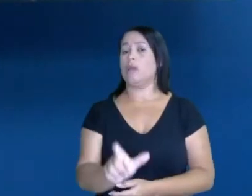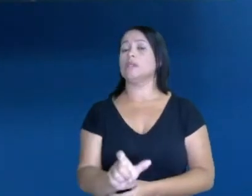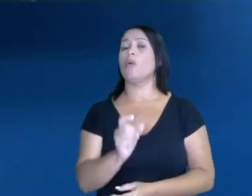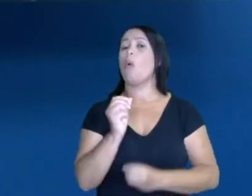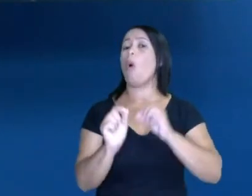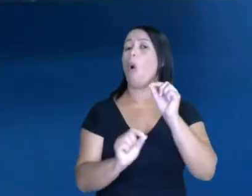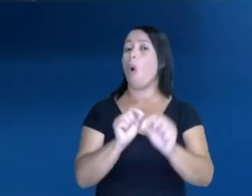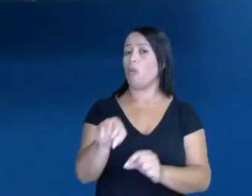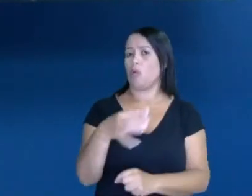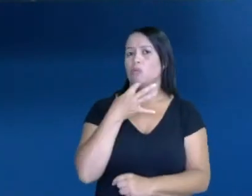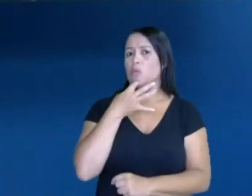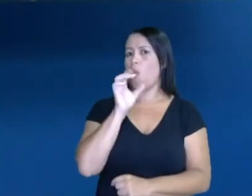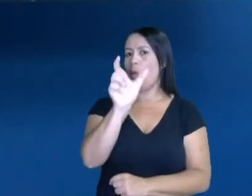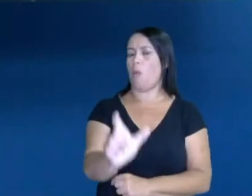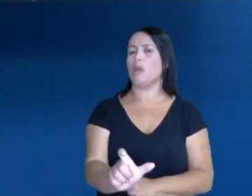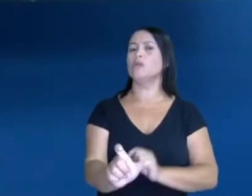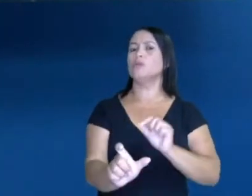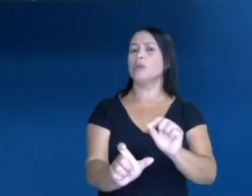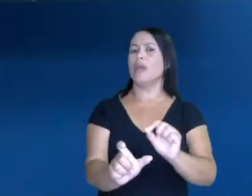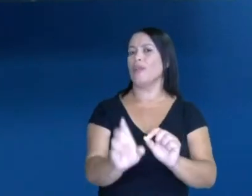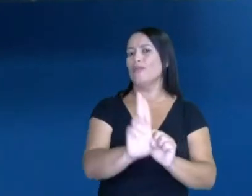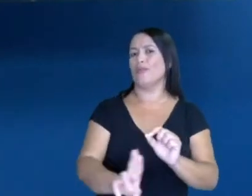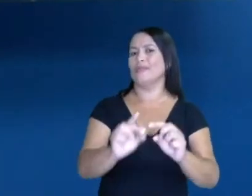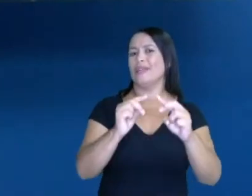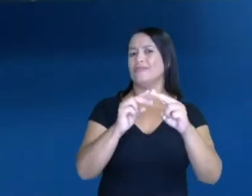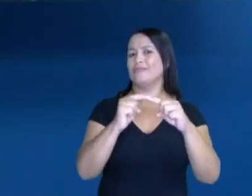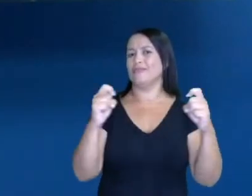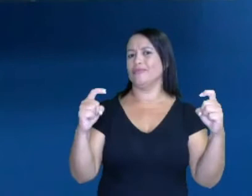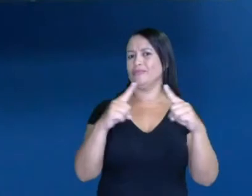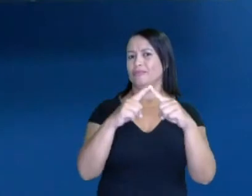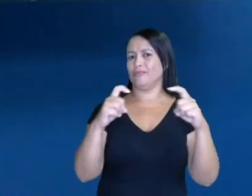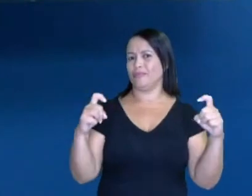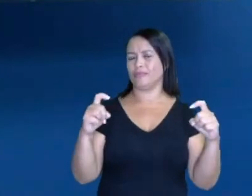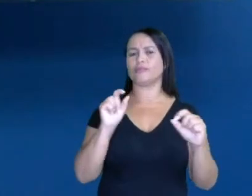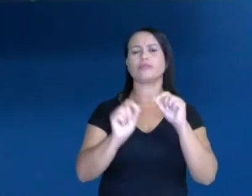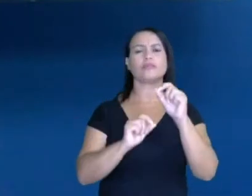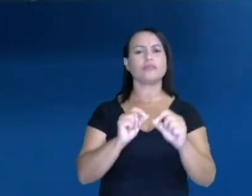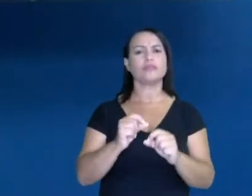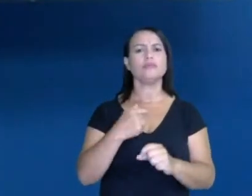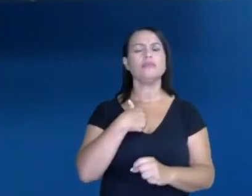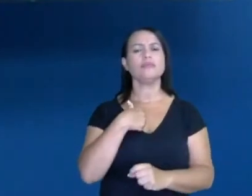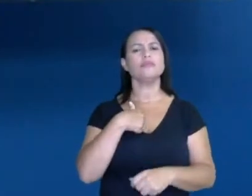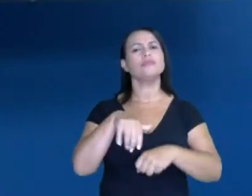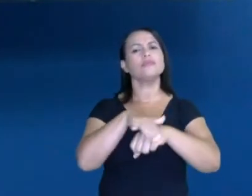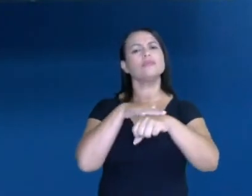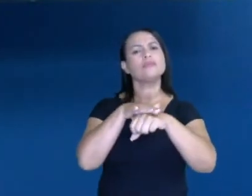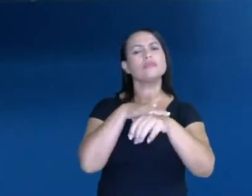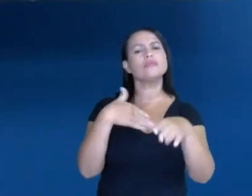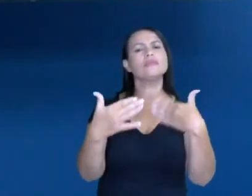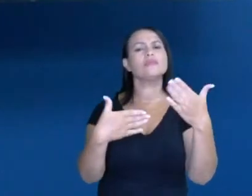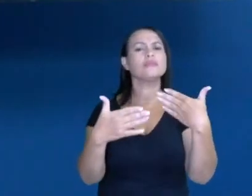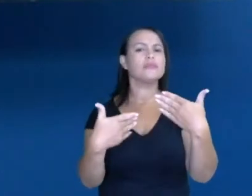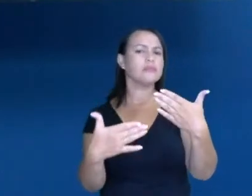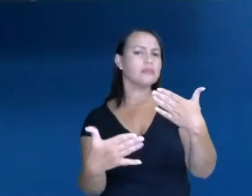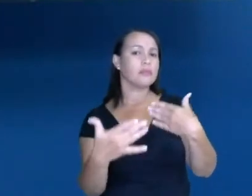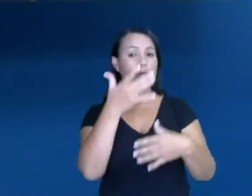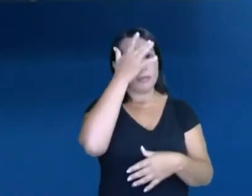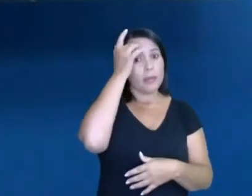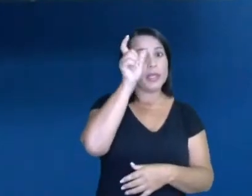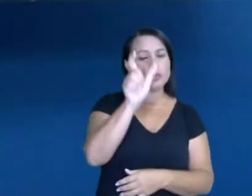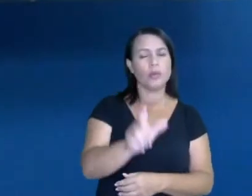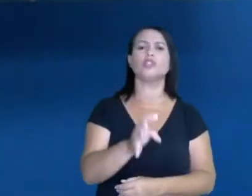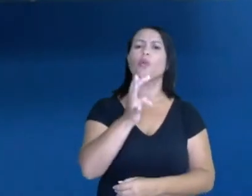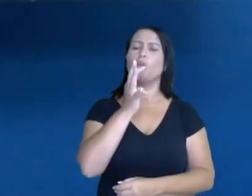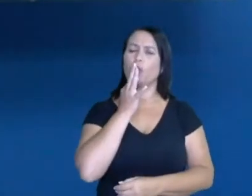Então, como não é uma pessoa conhecida, eu não vou utilizar gírias. Ou seja, quando eu estou conversando, dialogando com